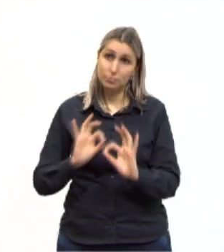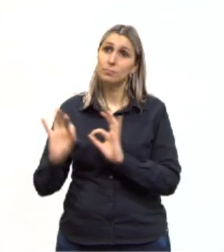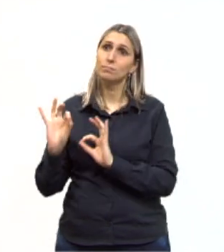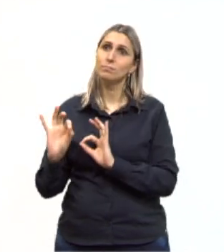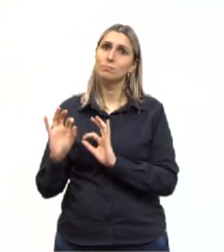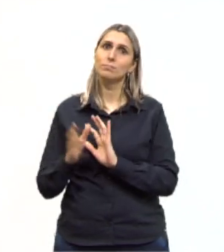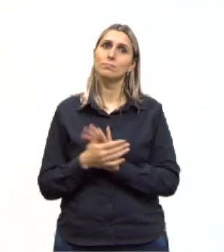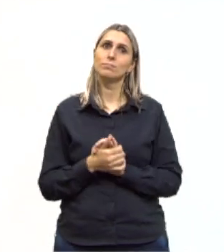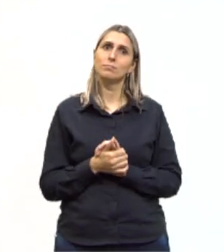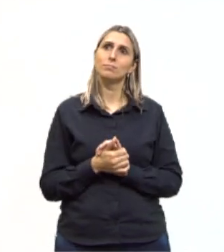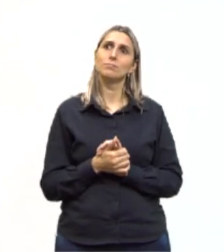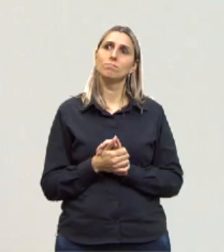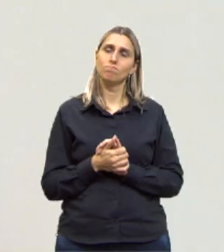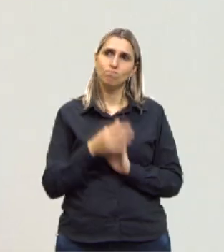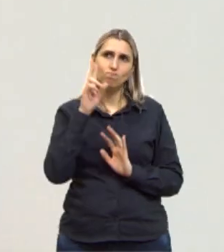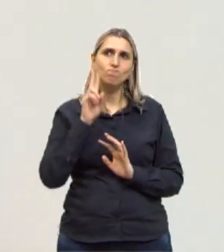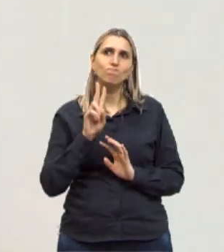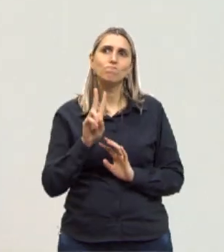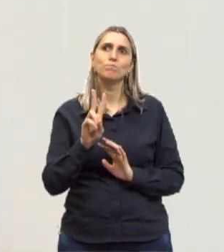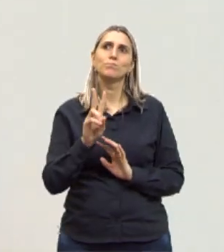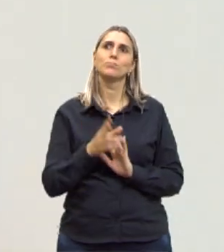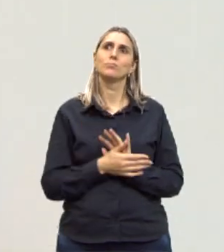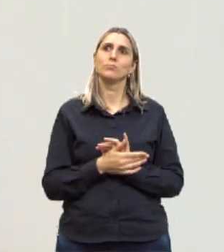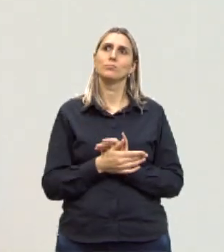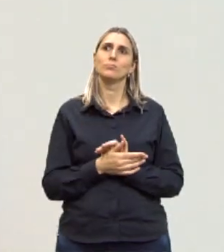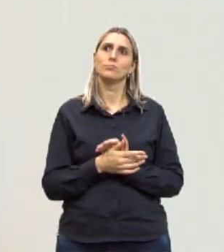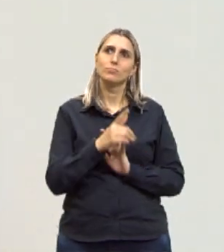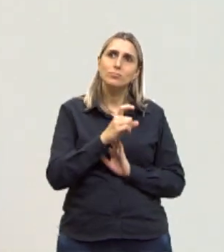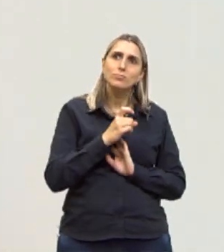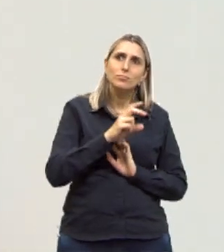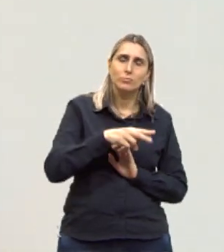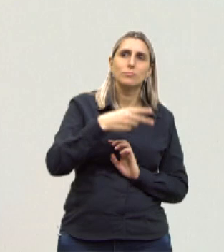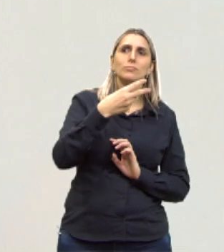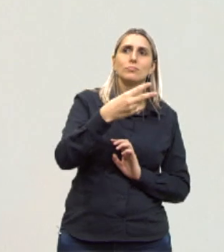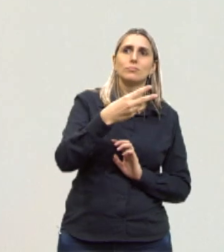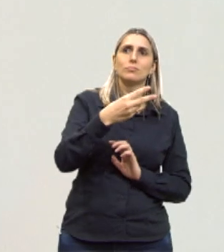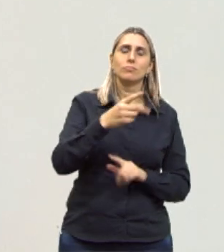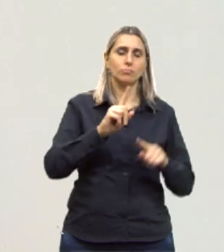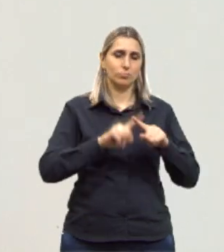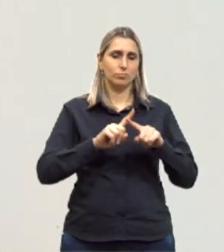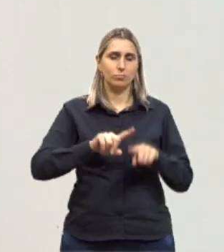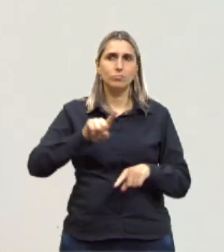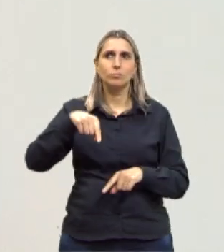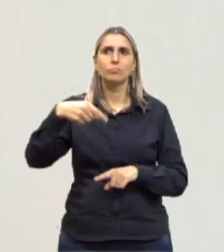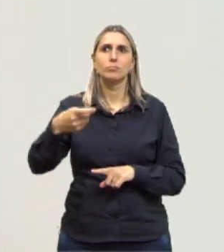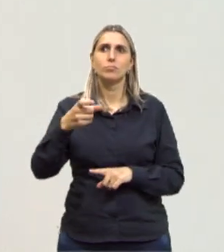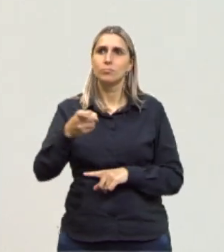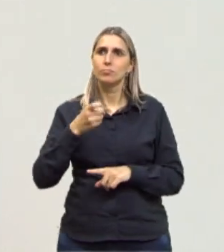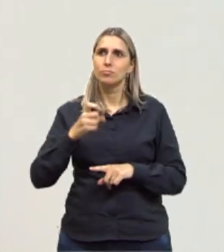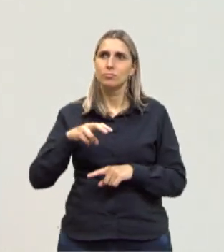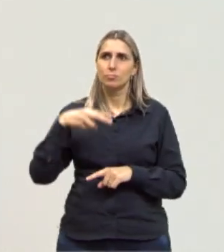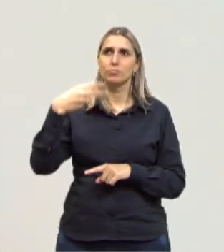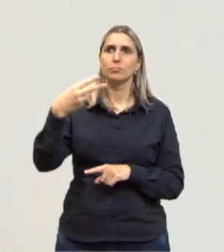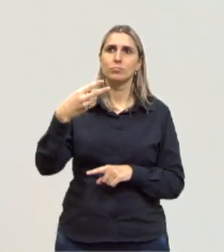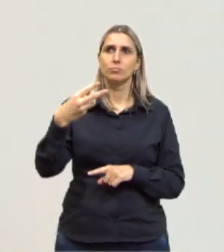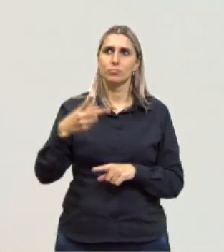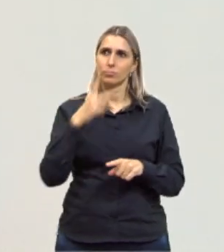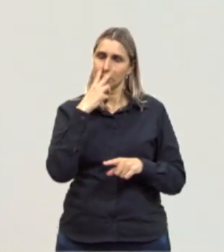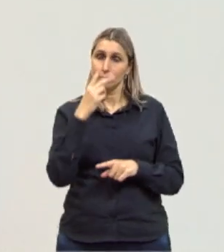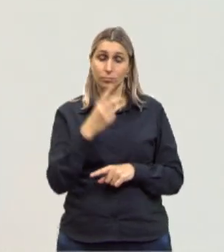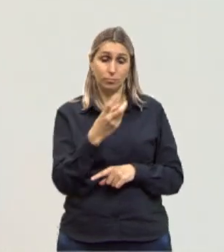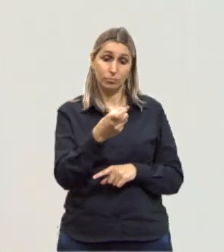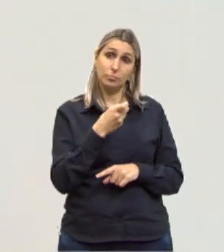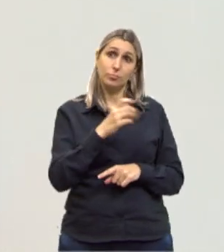porque assim como eu estou olhando para ela, eu sei que se um x ao quadrado multiplica outro x ao quadrado, eu tenho um x na quarta,